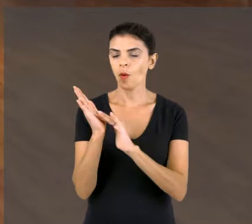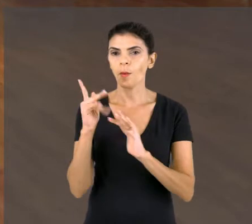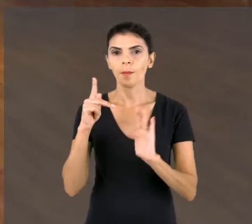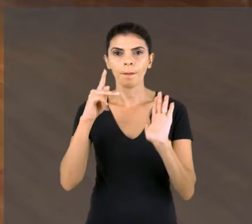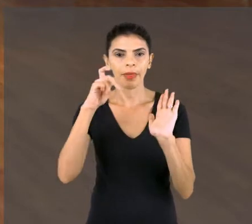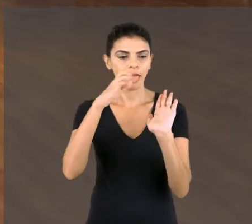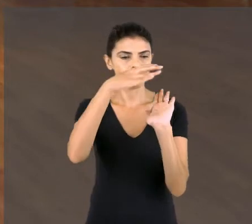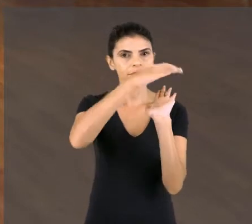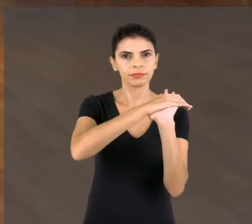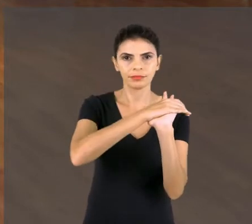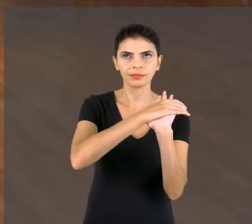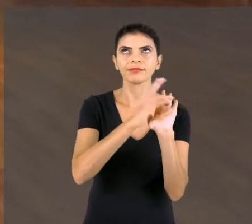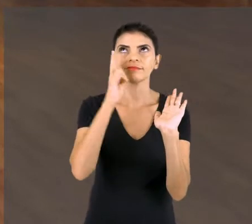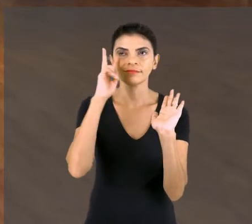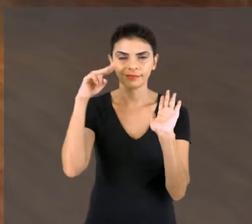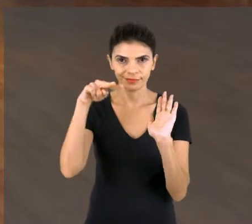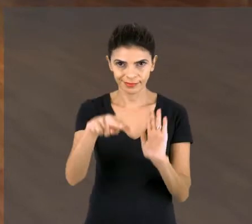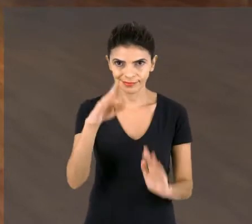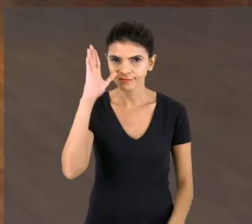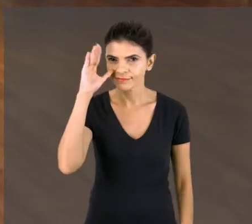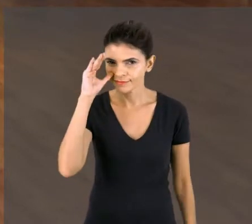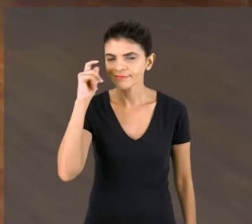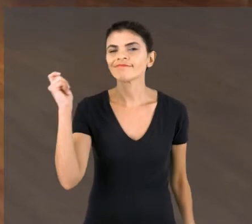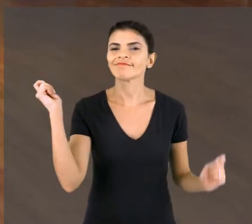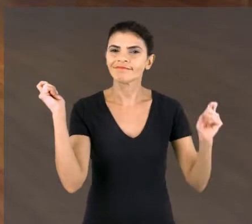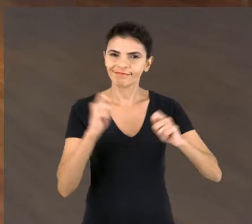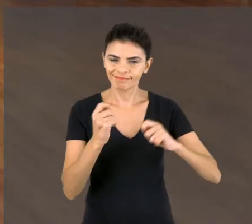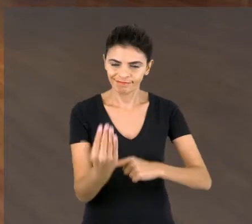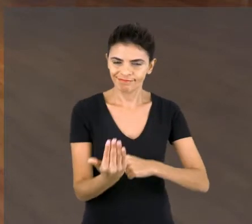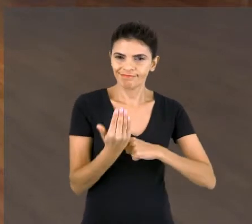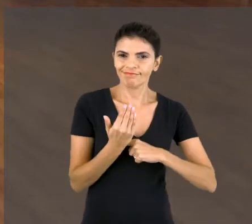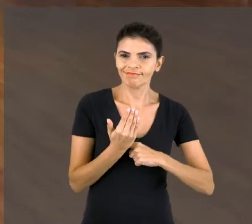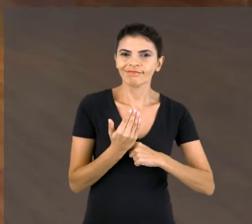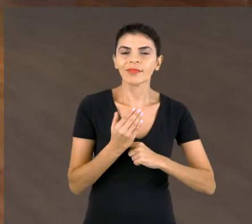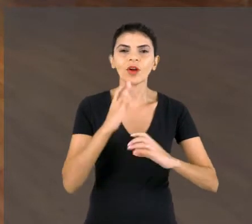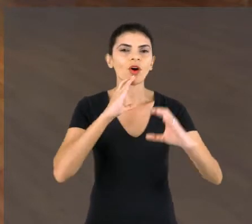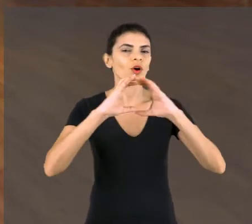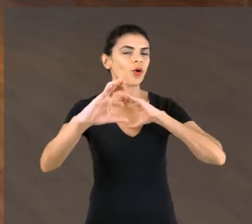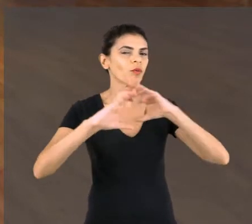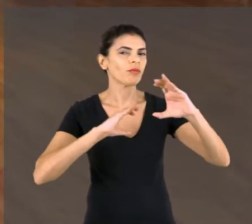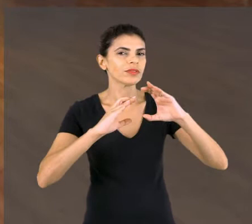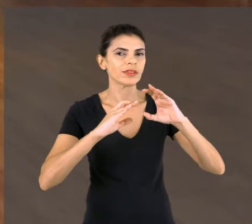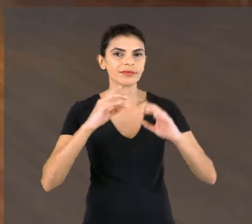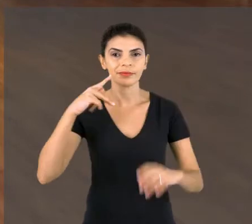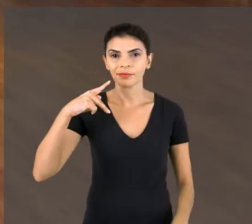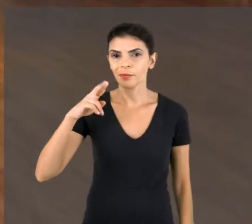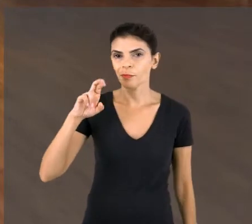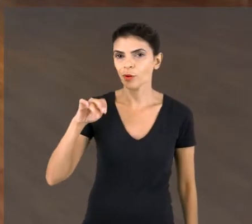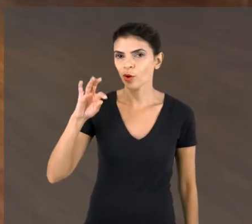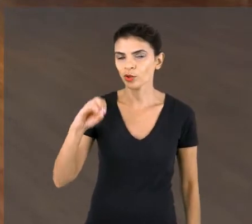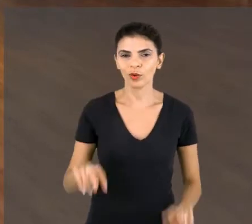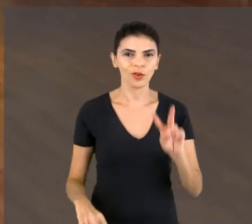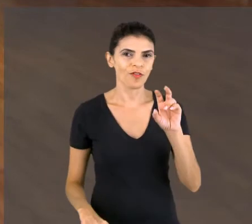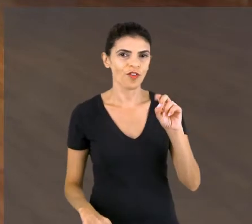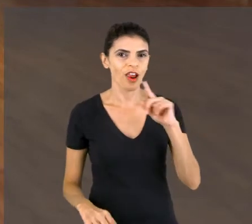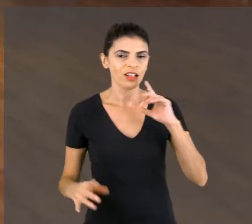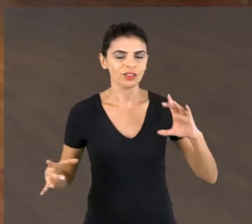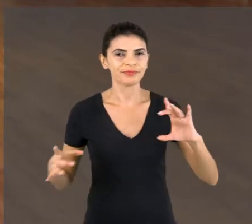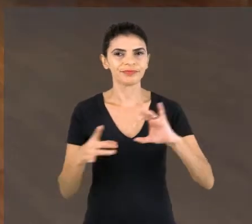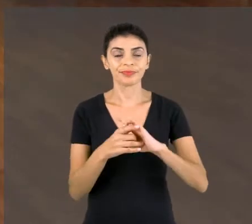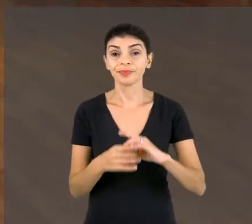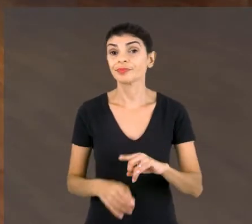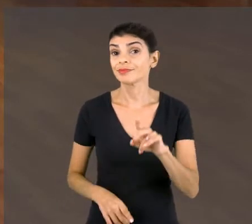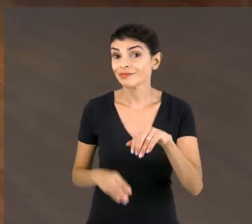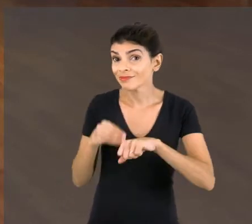mão e do pé. E aí sim a gente mantém uma estabilidade para que a comunicação entre o portor e volante